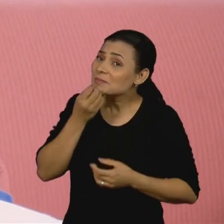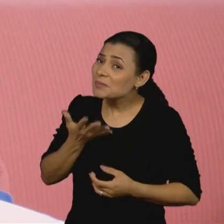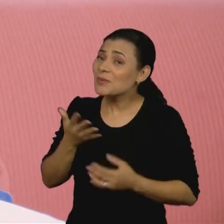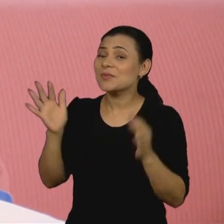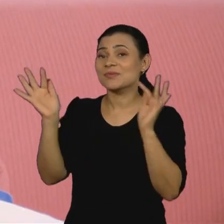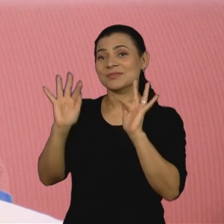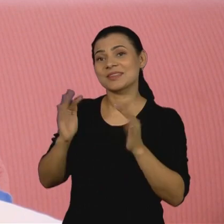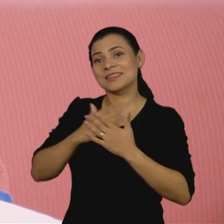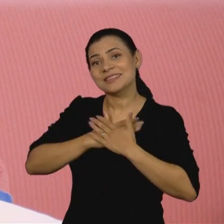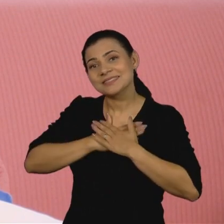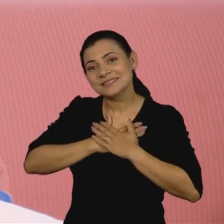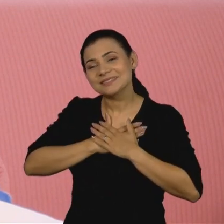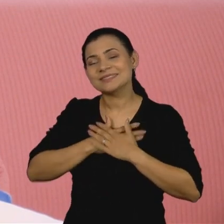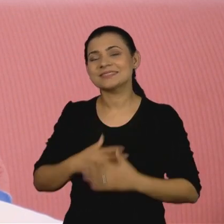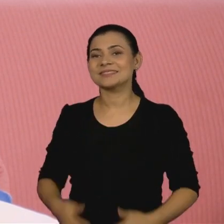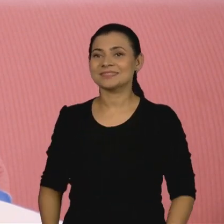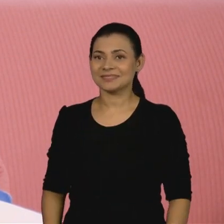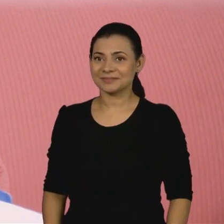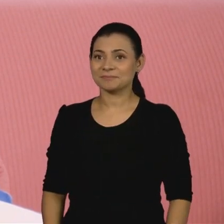feliz.